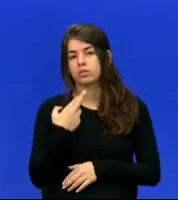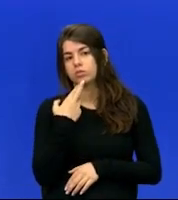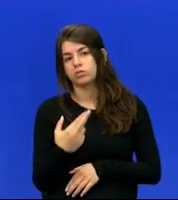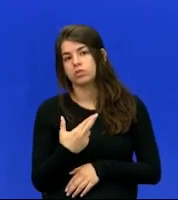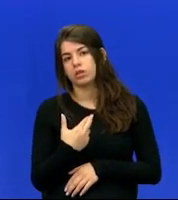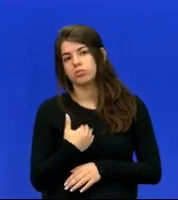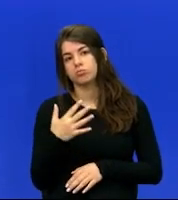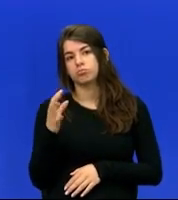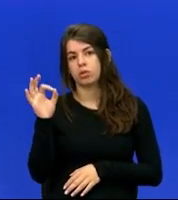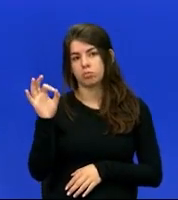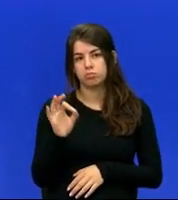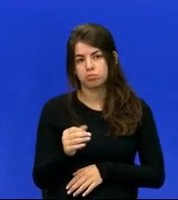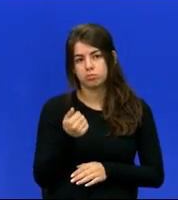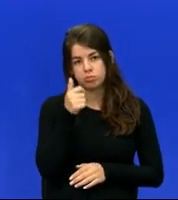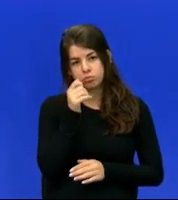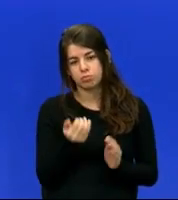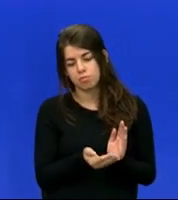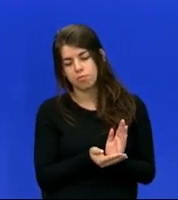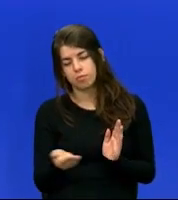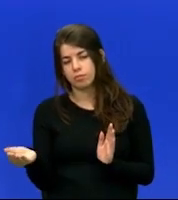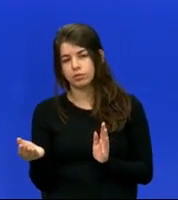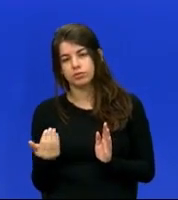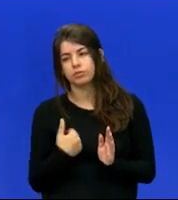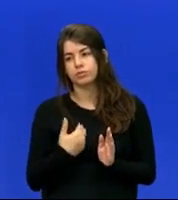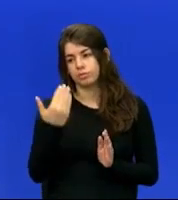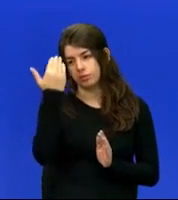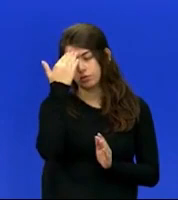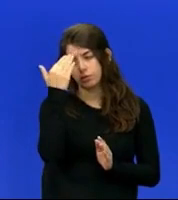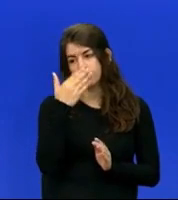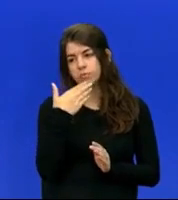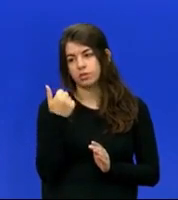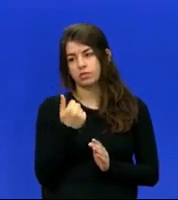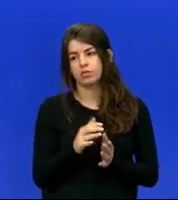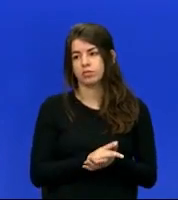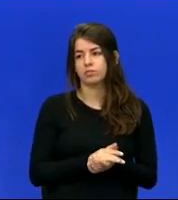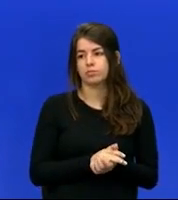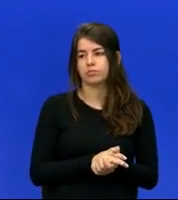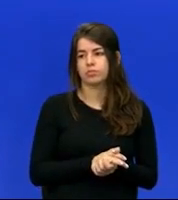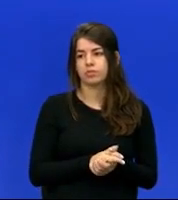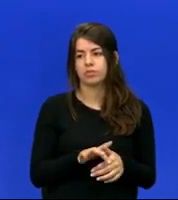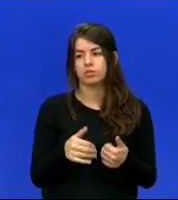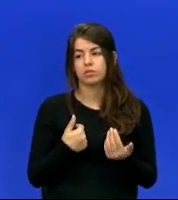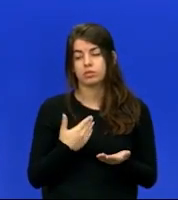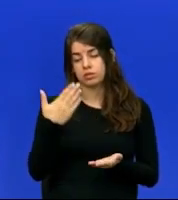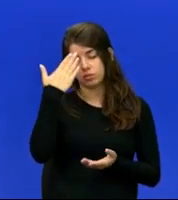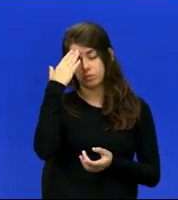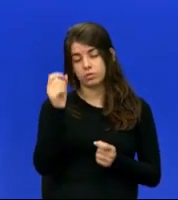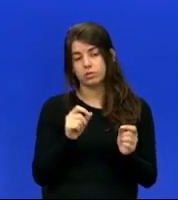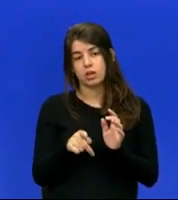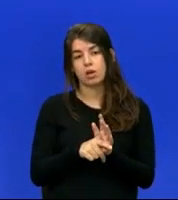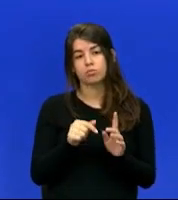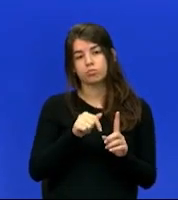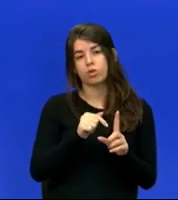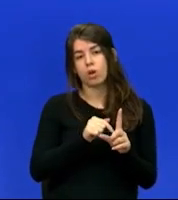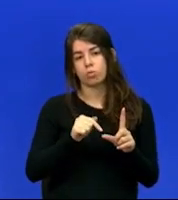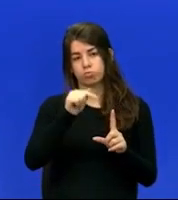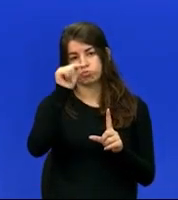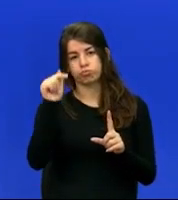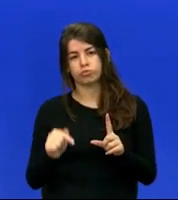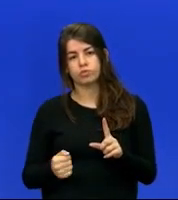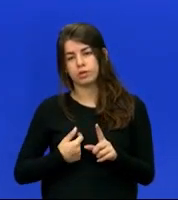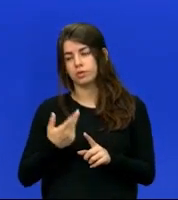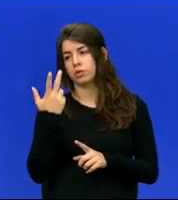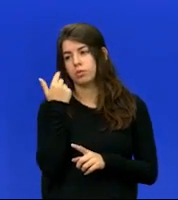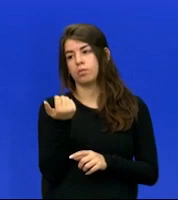resultante da minha probabilidade. Então, vamos entender um pouquinho melhor essa curva. Então, nós sabemos que a curva normal, ou curva de